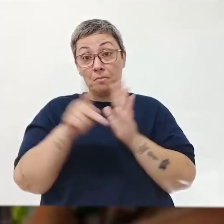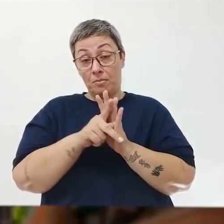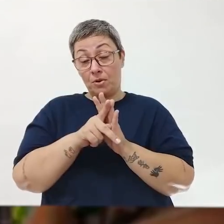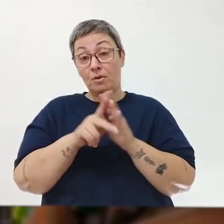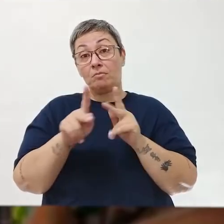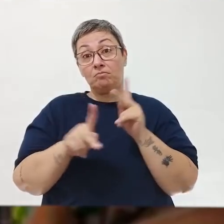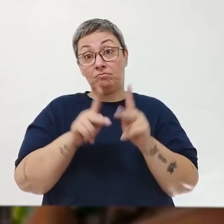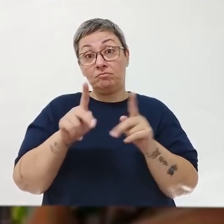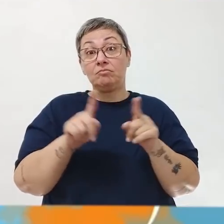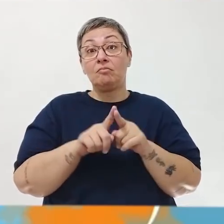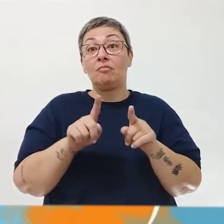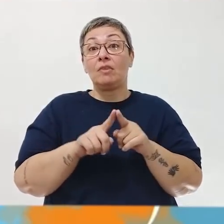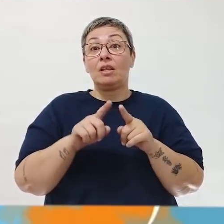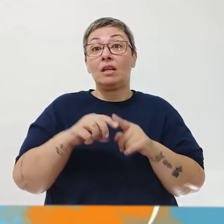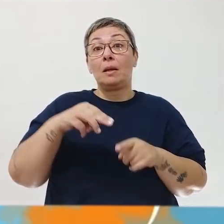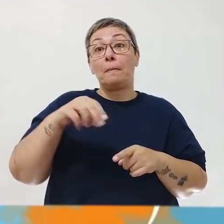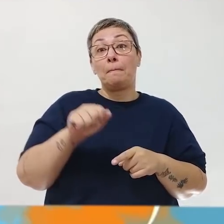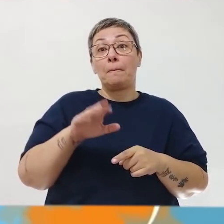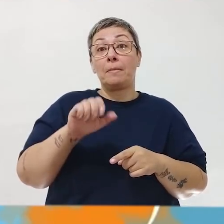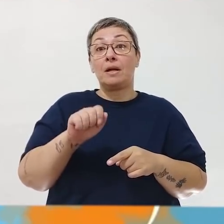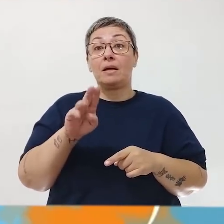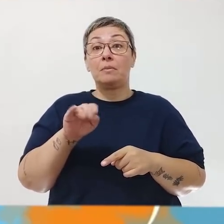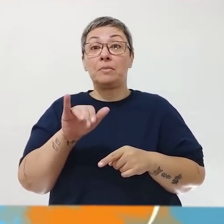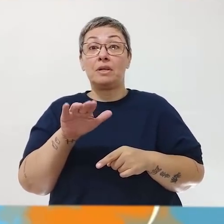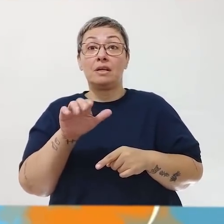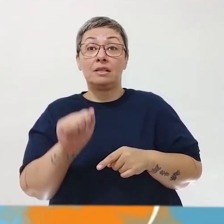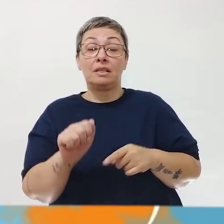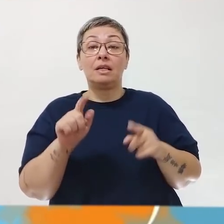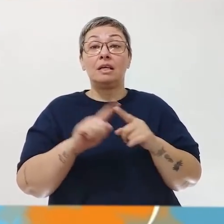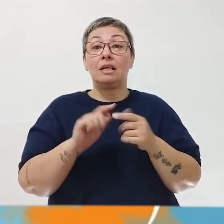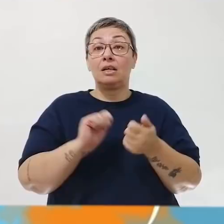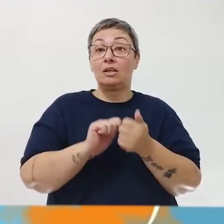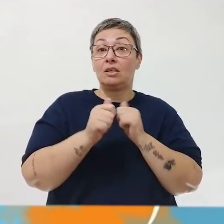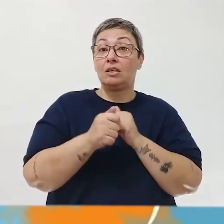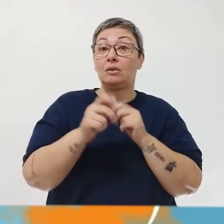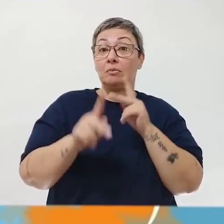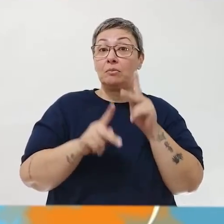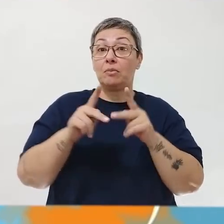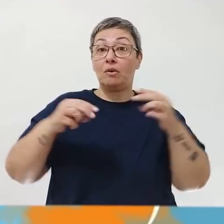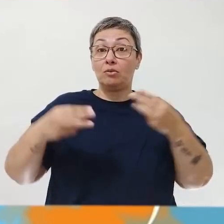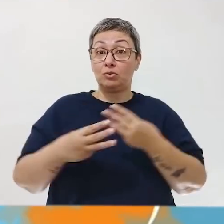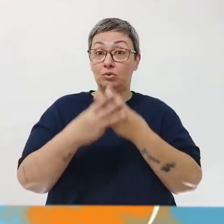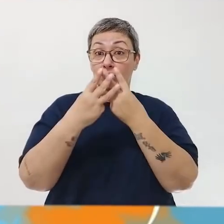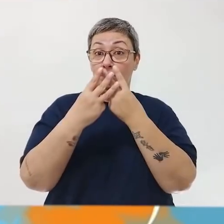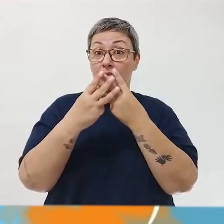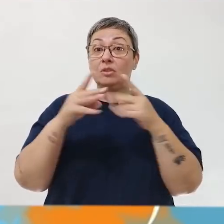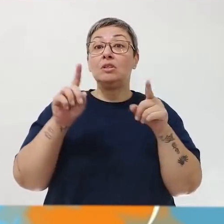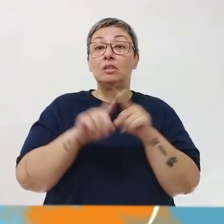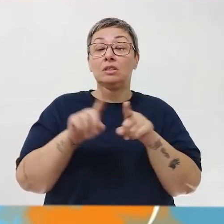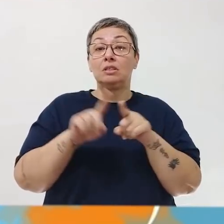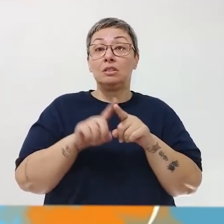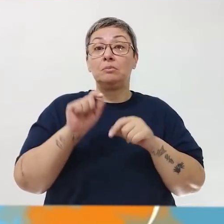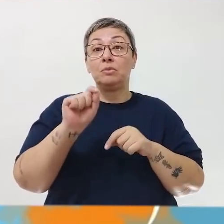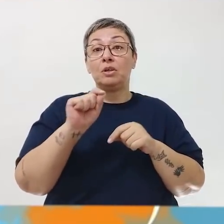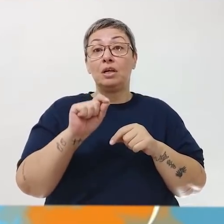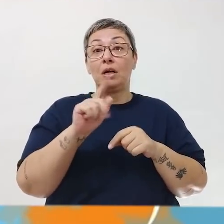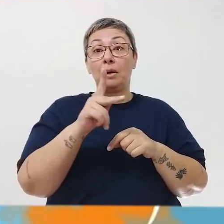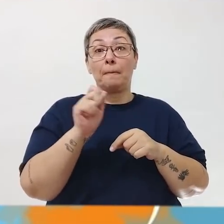povos. Existem também as Macabíadas, que é um evento esportivo dos povos judeus. Temos ainda os